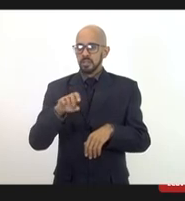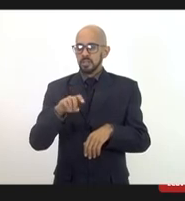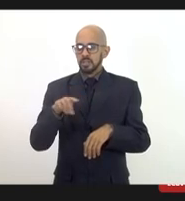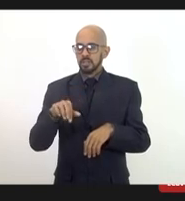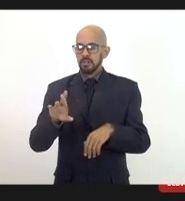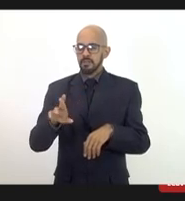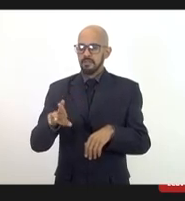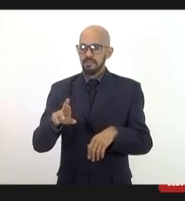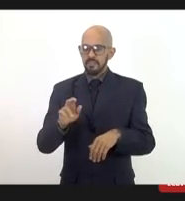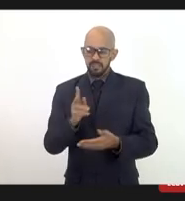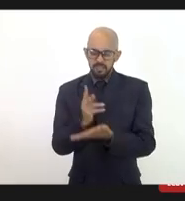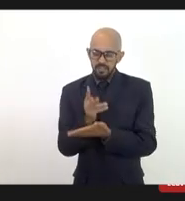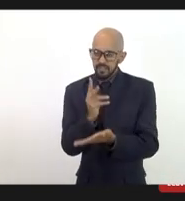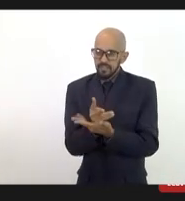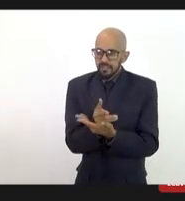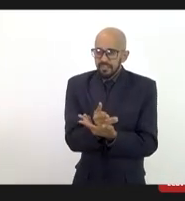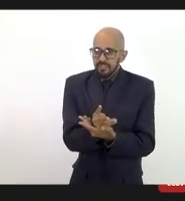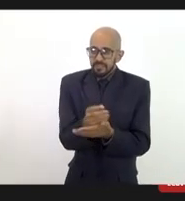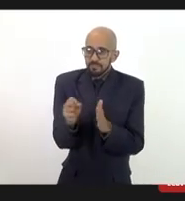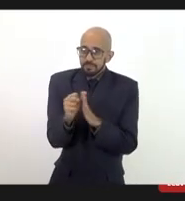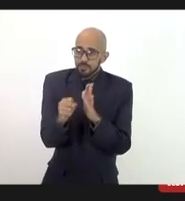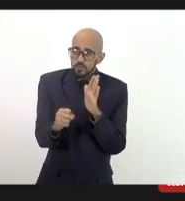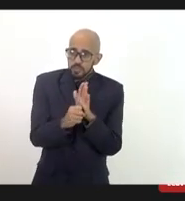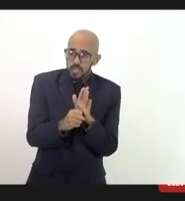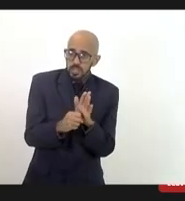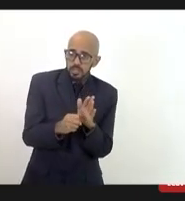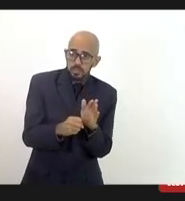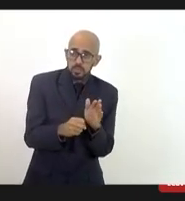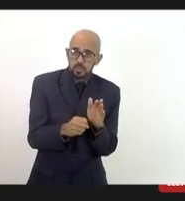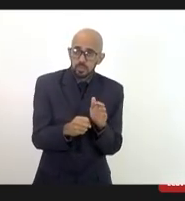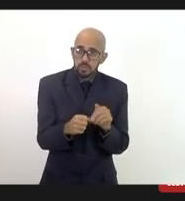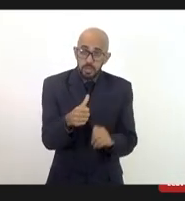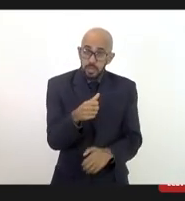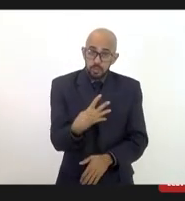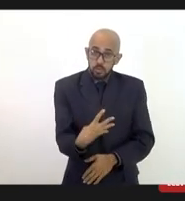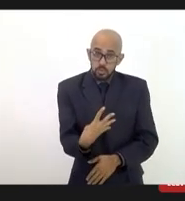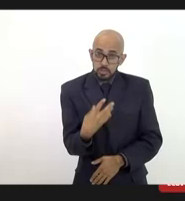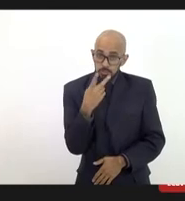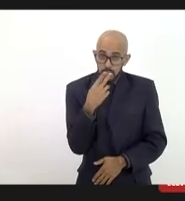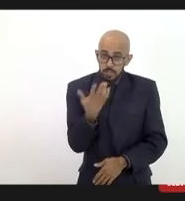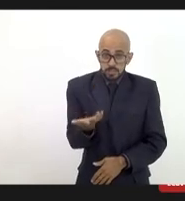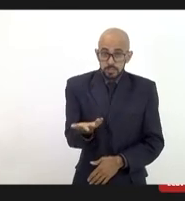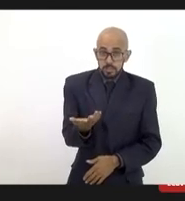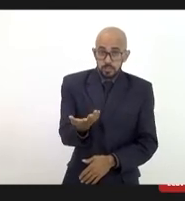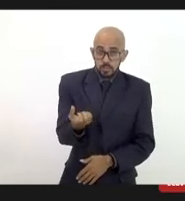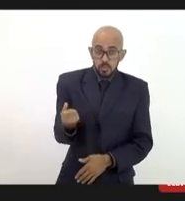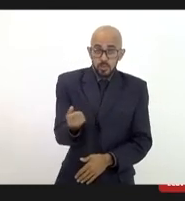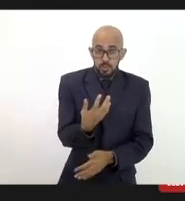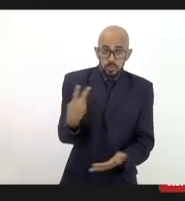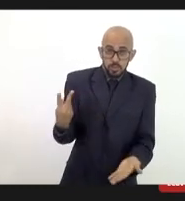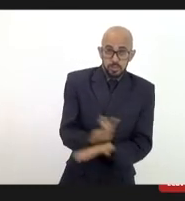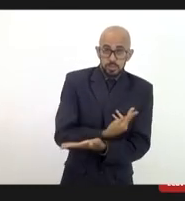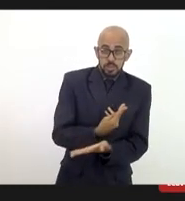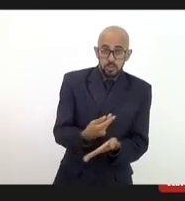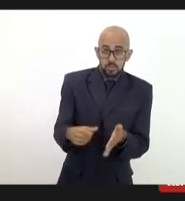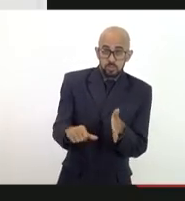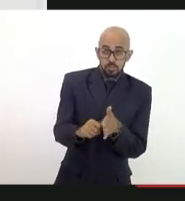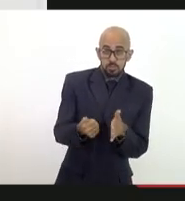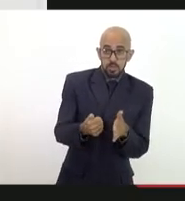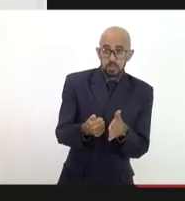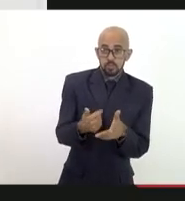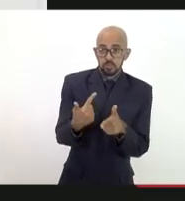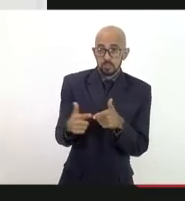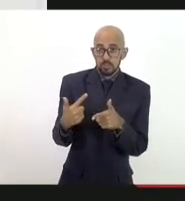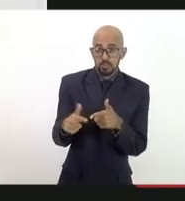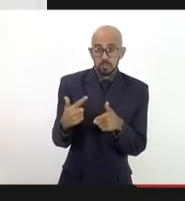permanência perene no século XIV, porque é como se nós estivéssemos no século XIV quando nós nos deparamos com os altos índices de taxa de tuberculose em